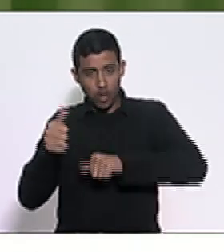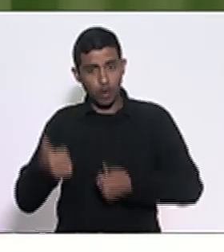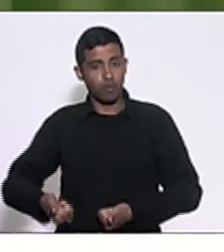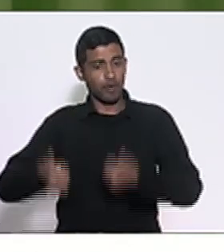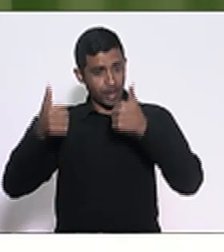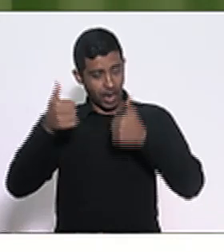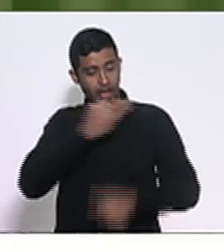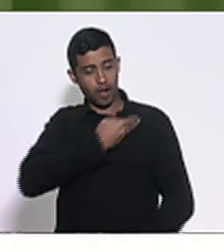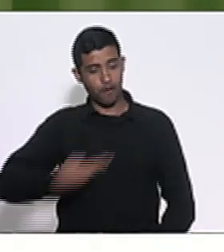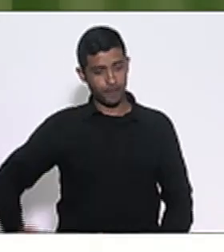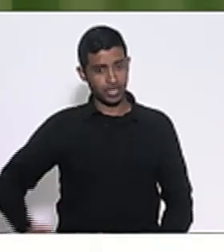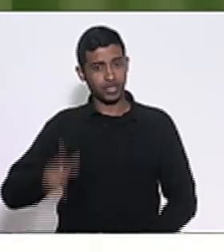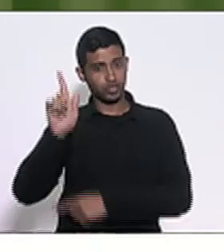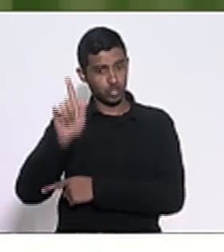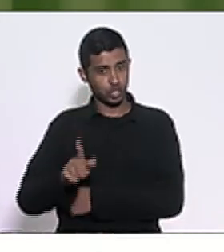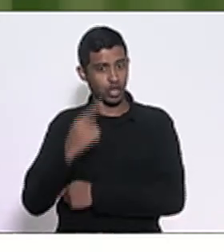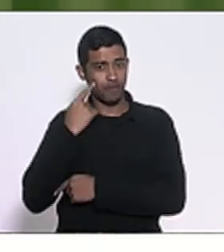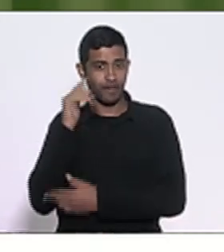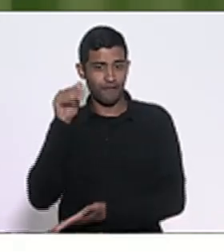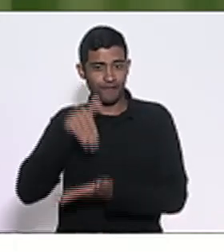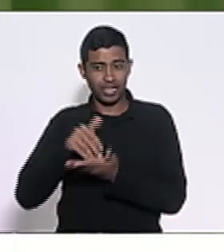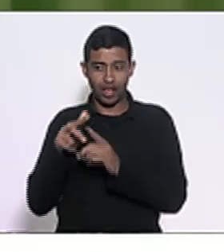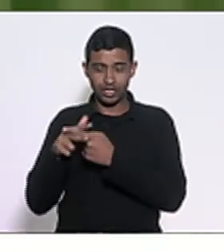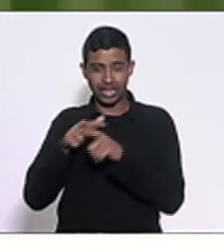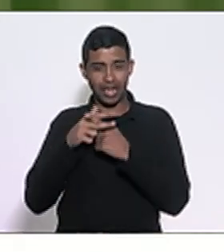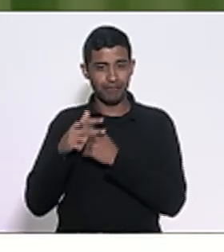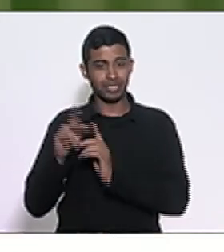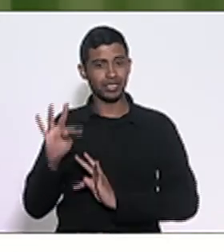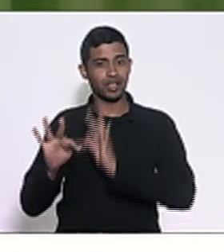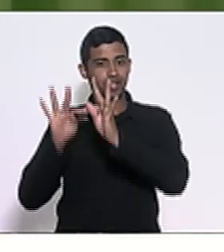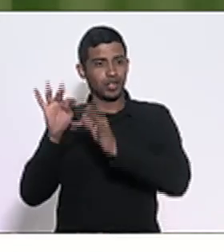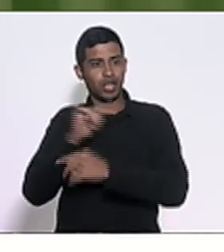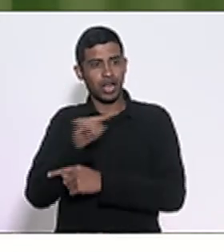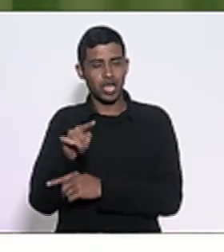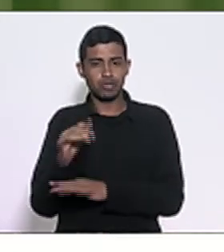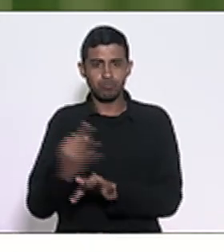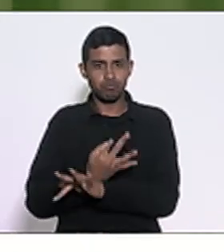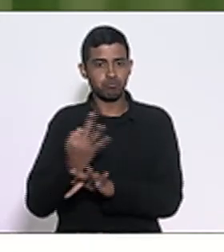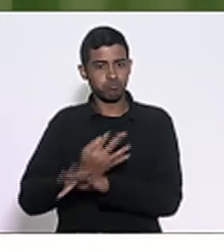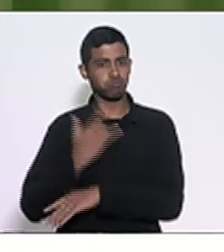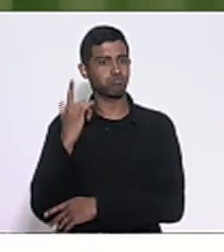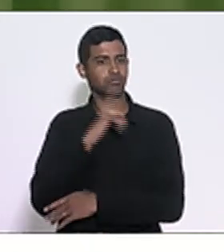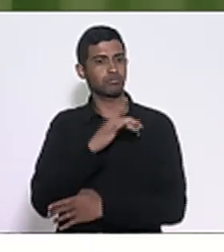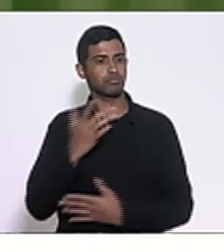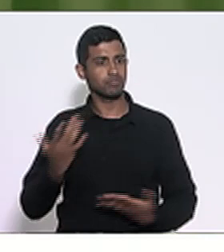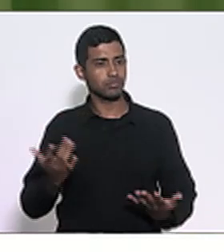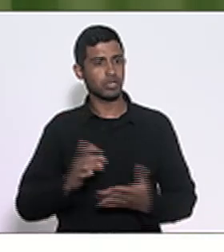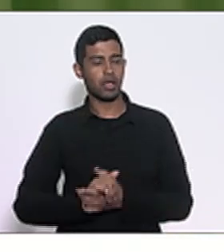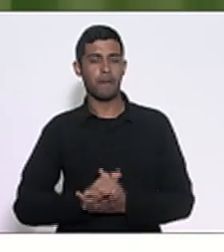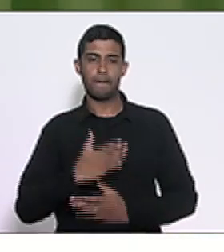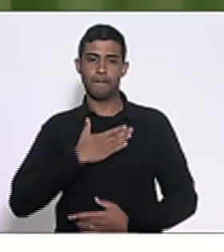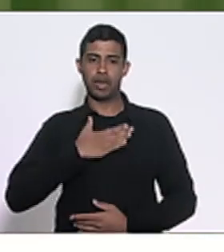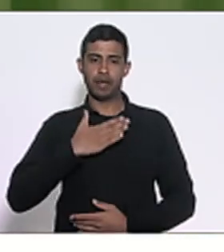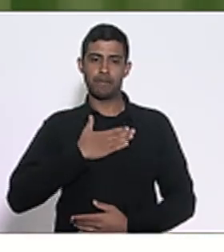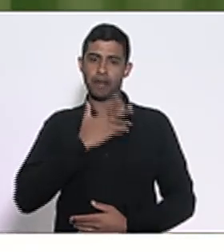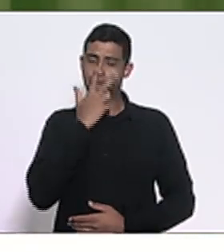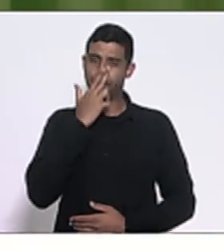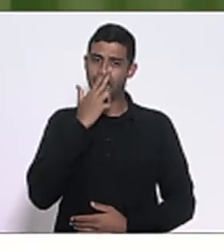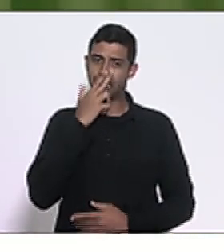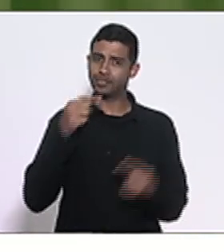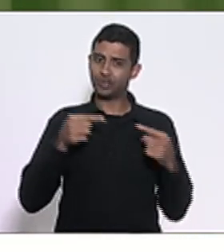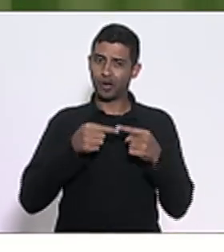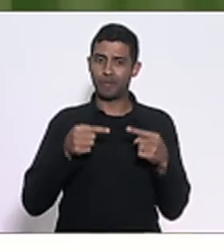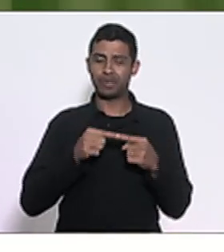gestão, ao final, as ferramentas tecnológicas que vão dar sustentação a isso. Então, assim, para mim, também me parece que faz